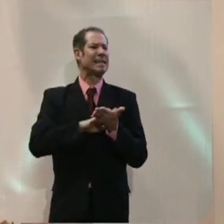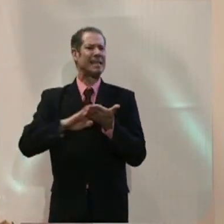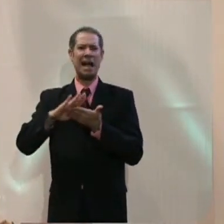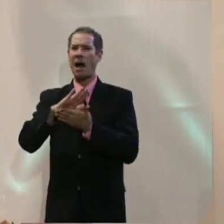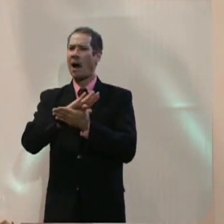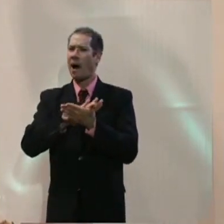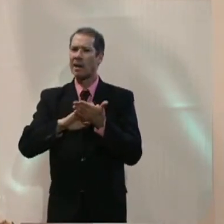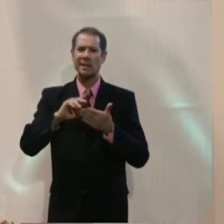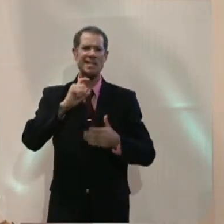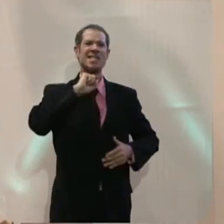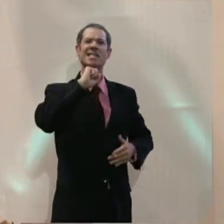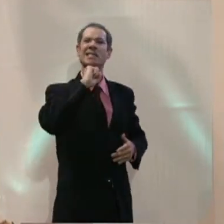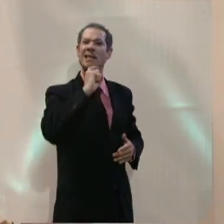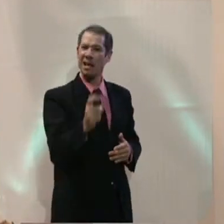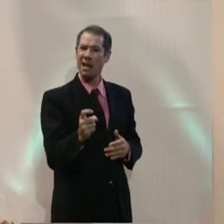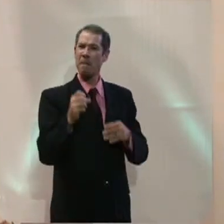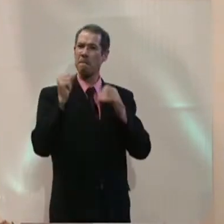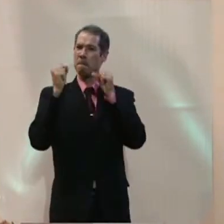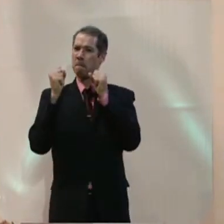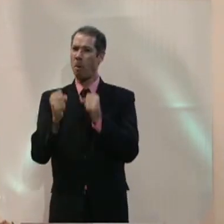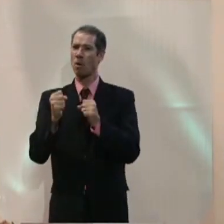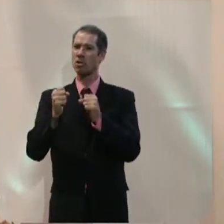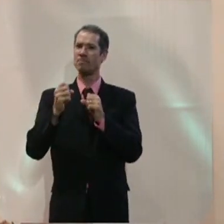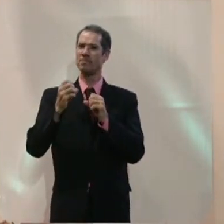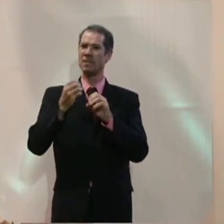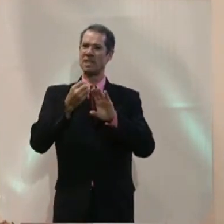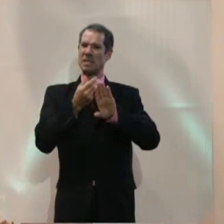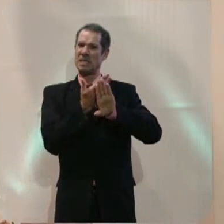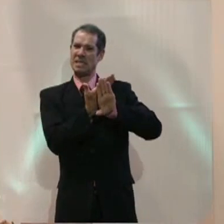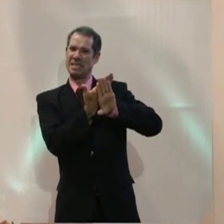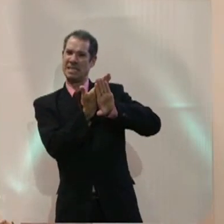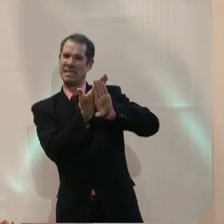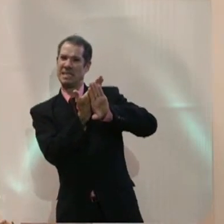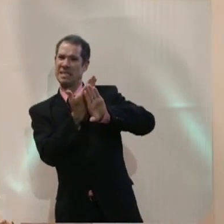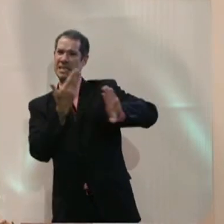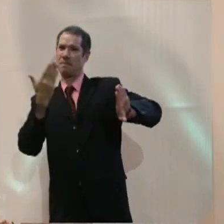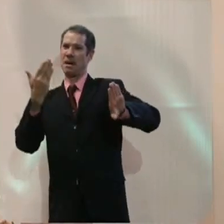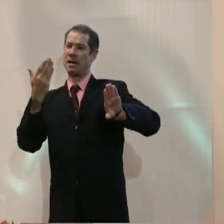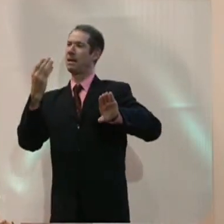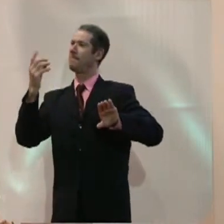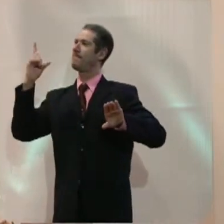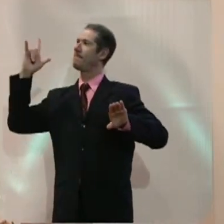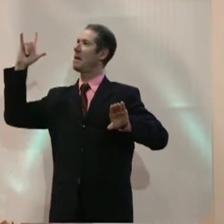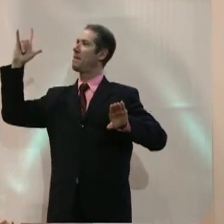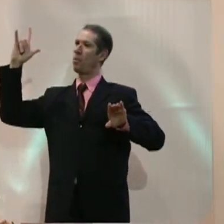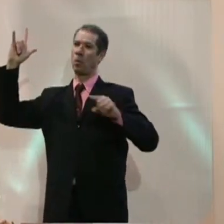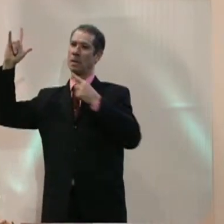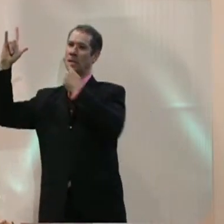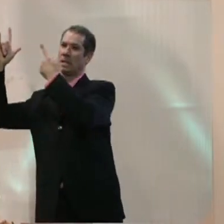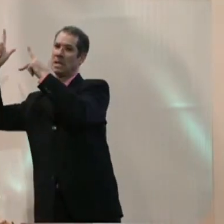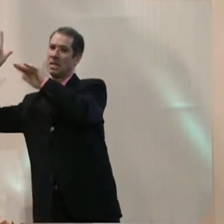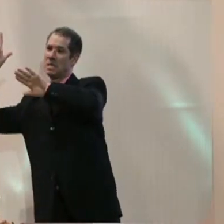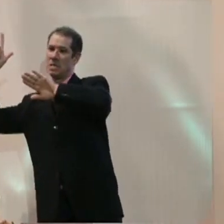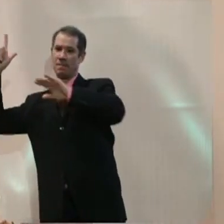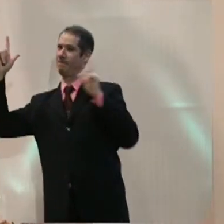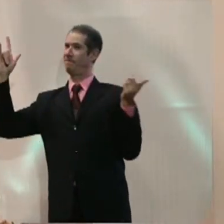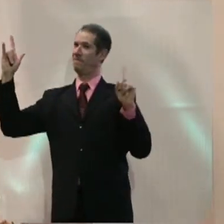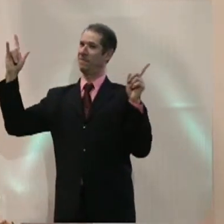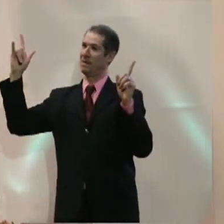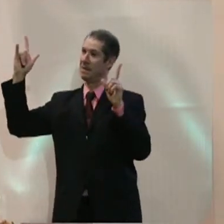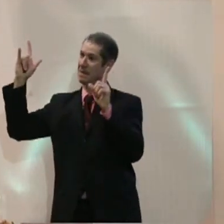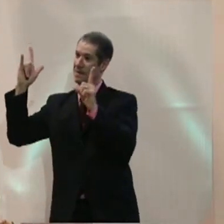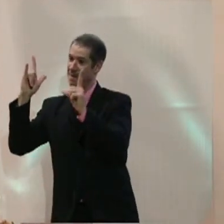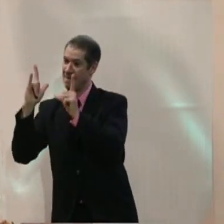nada, nem ninguém podem separá-lo do amor de Deus. E esta é a verdadeira razão